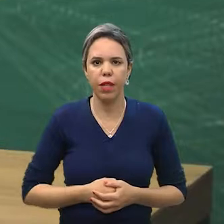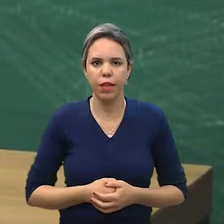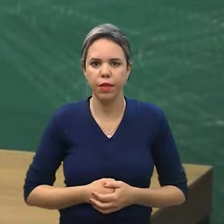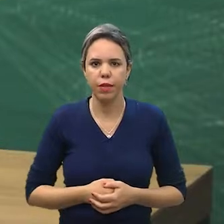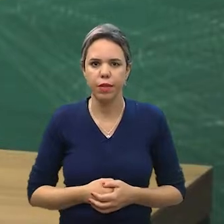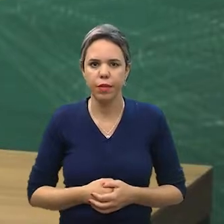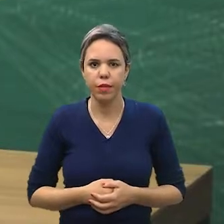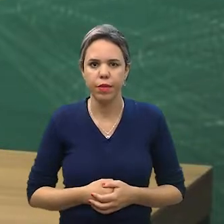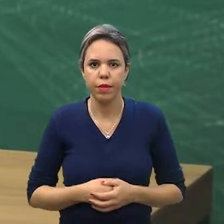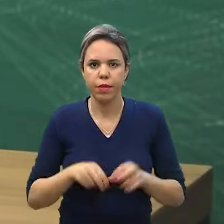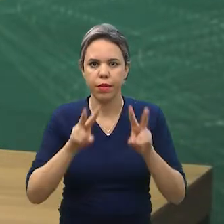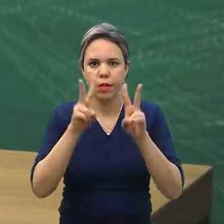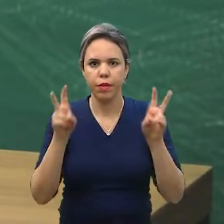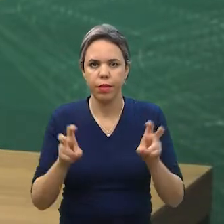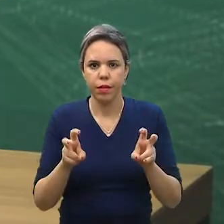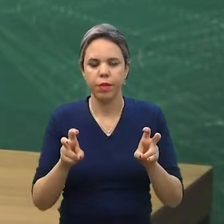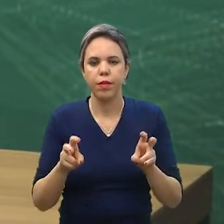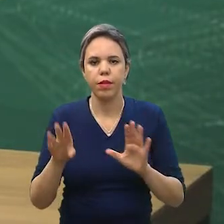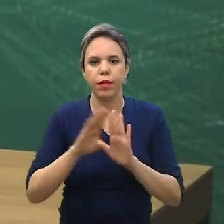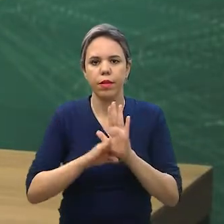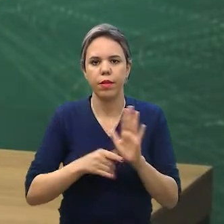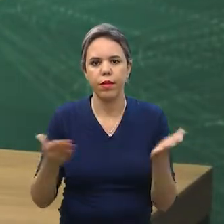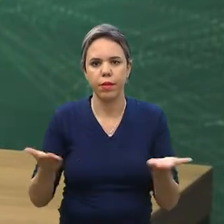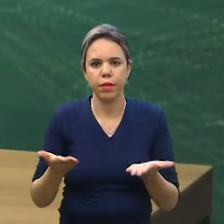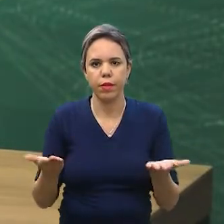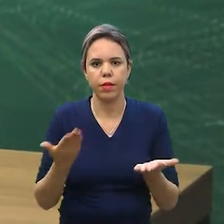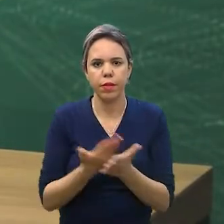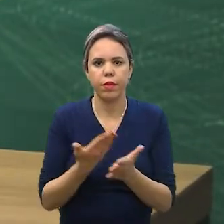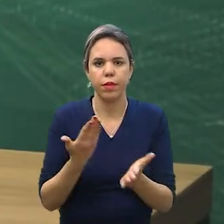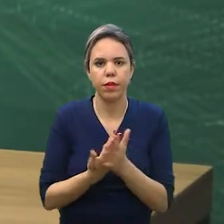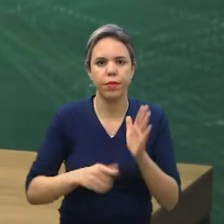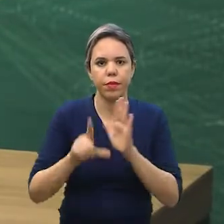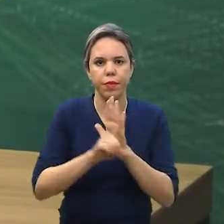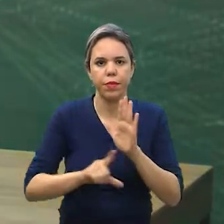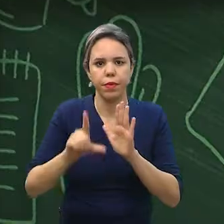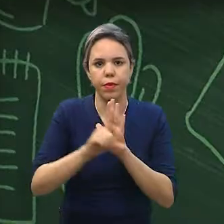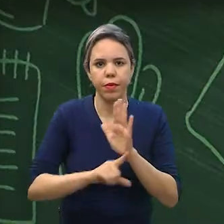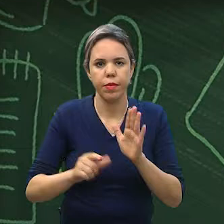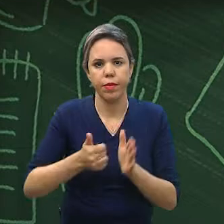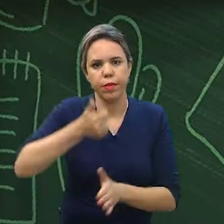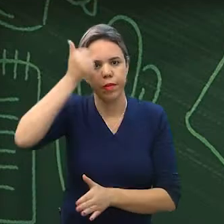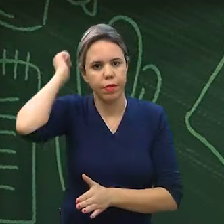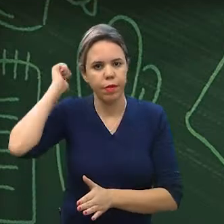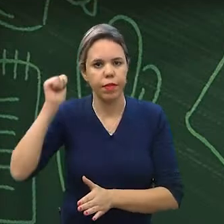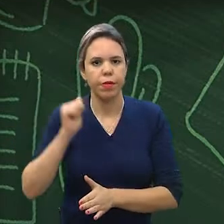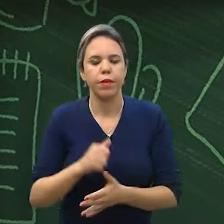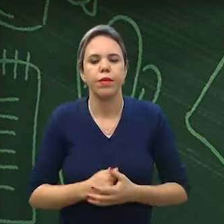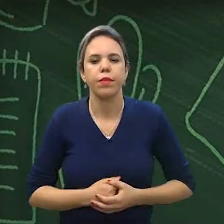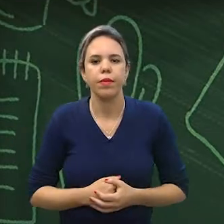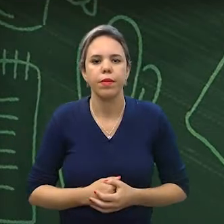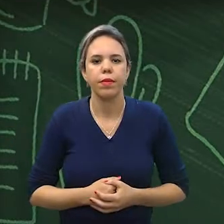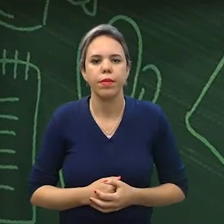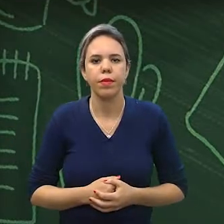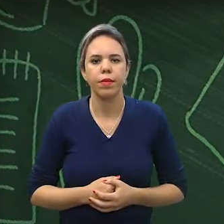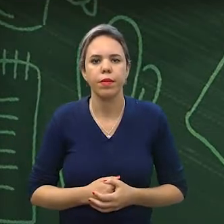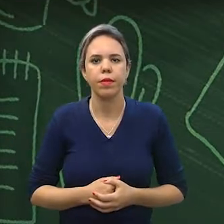essa que é o tema aí do nosso quadro hoje. Como estudar obras literárias para o vestibular, professor?